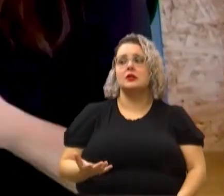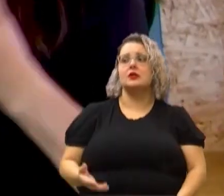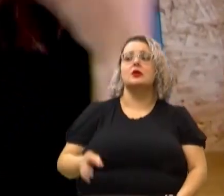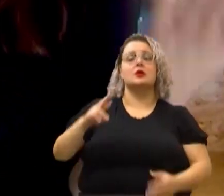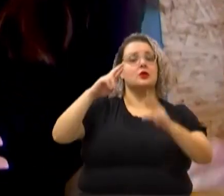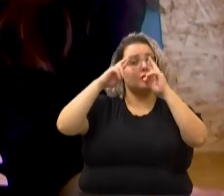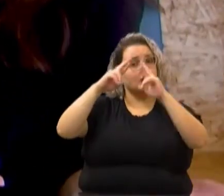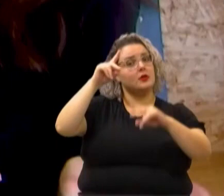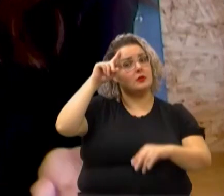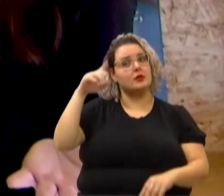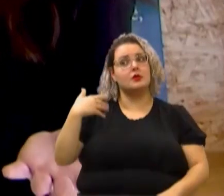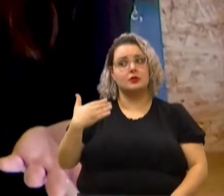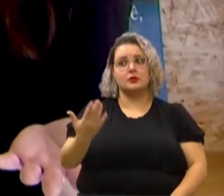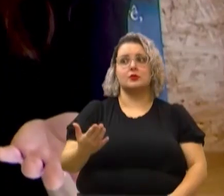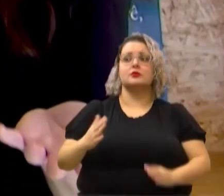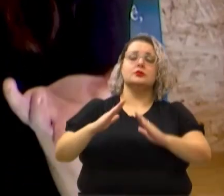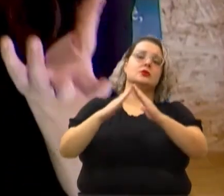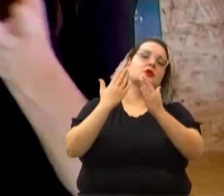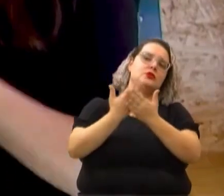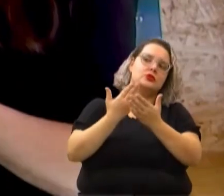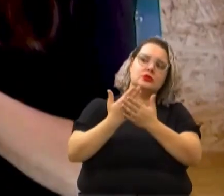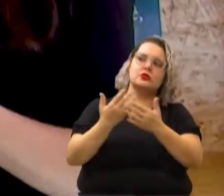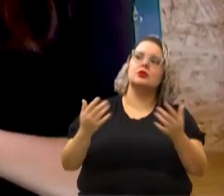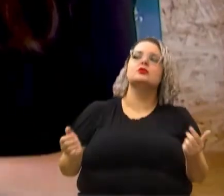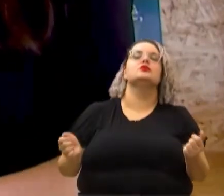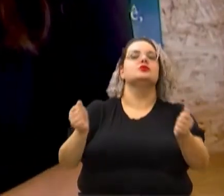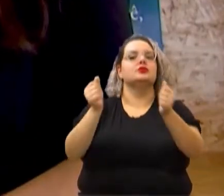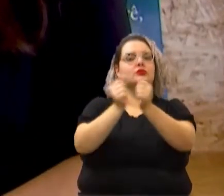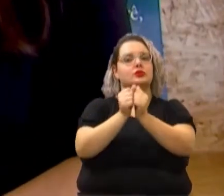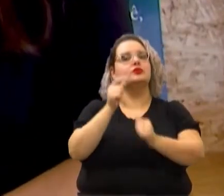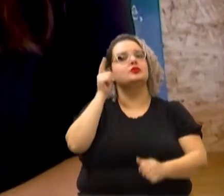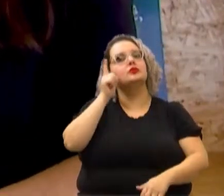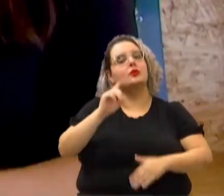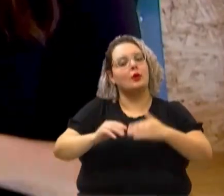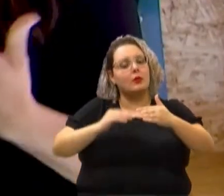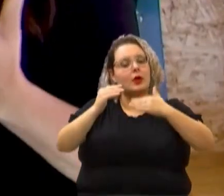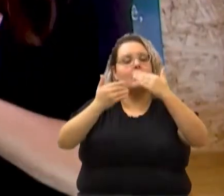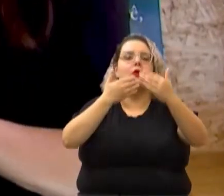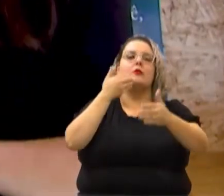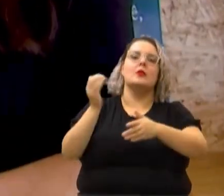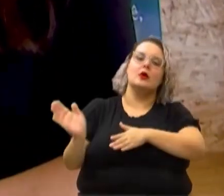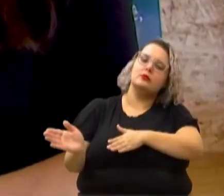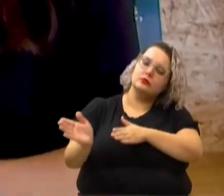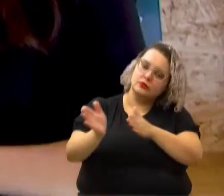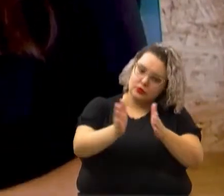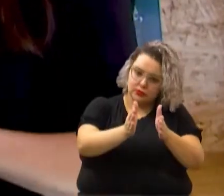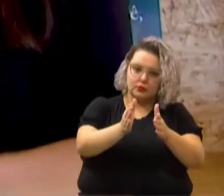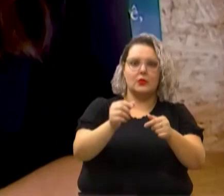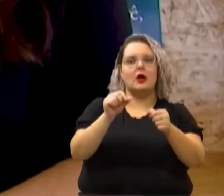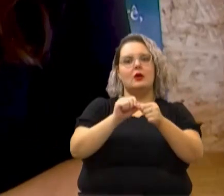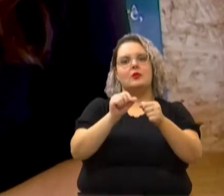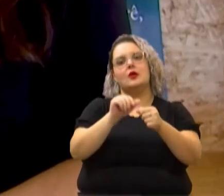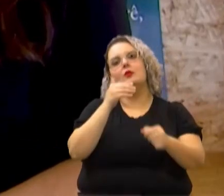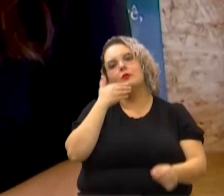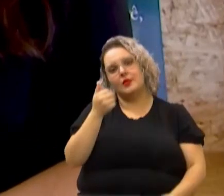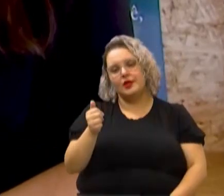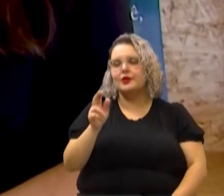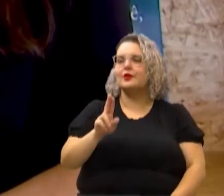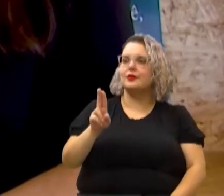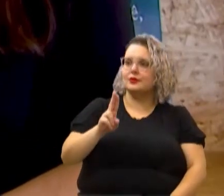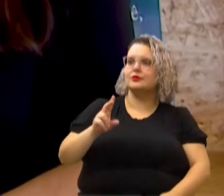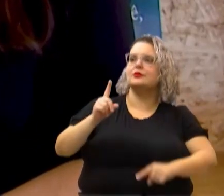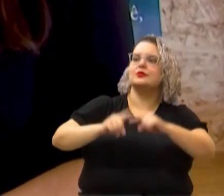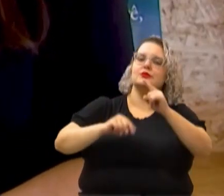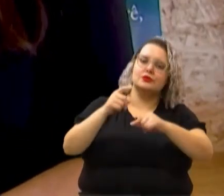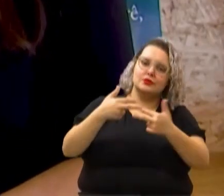esse respeito ao cotidiano também da escola e juntos a gente consegue construir o melhor caminho para fazer o melhor uso